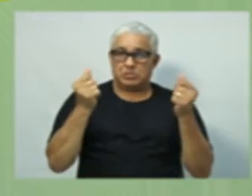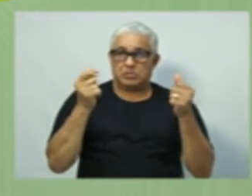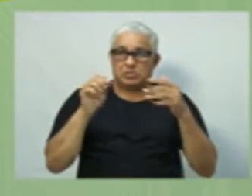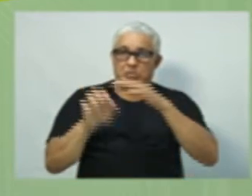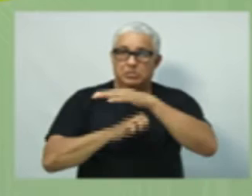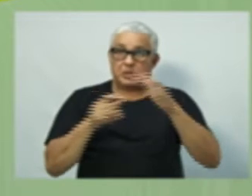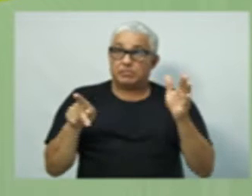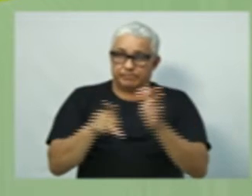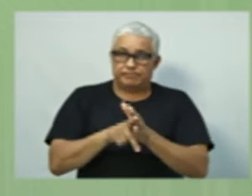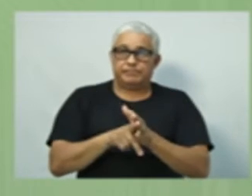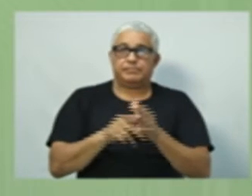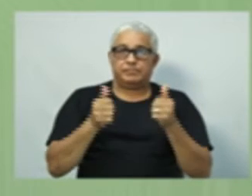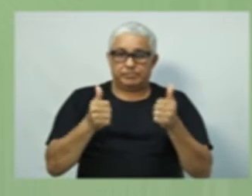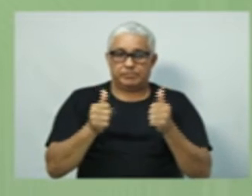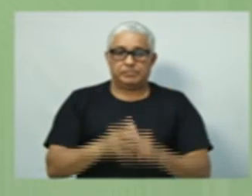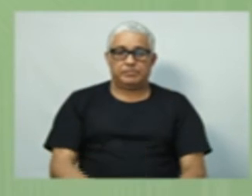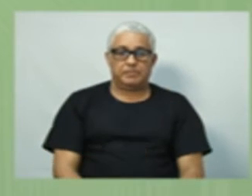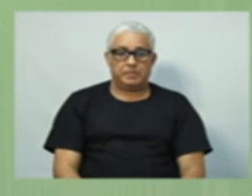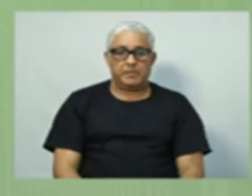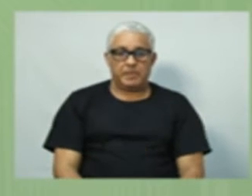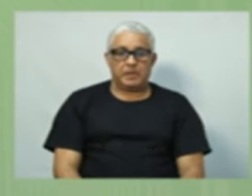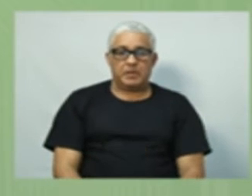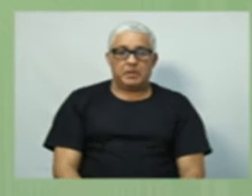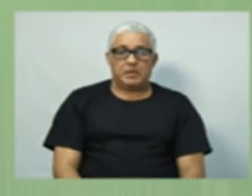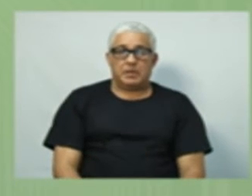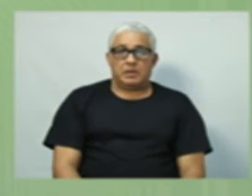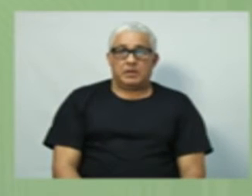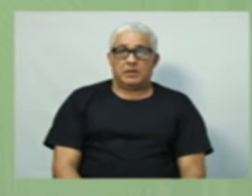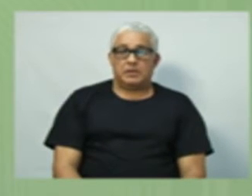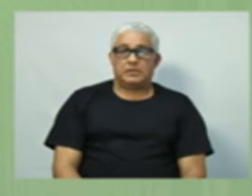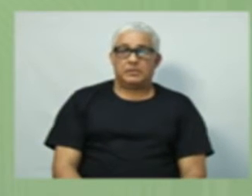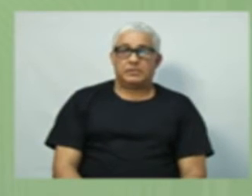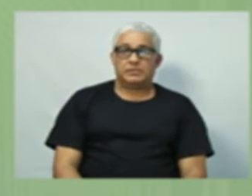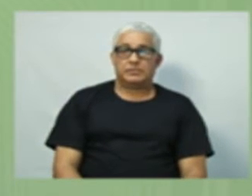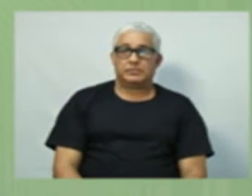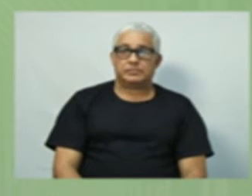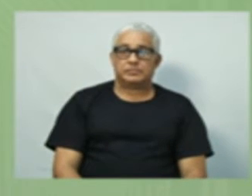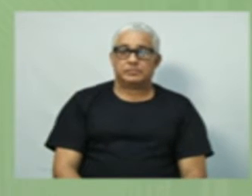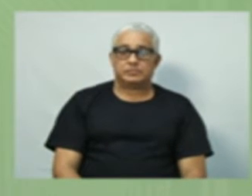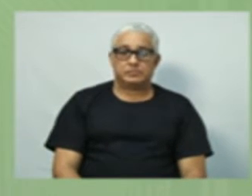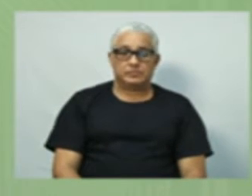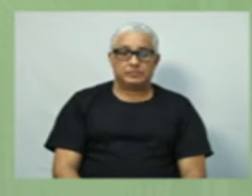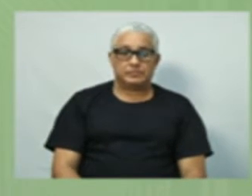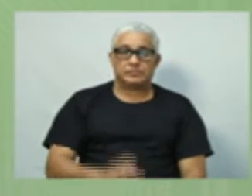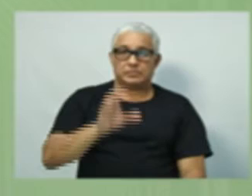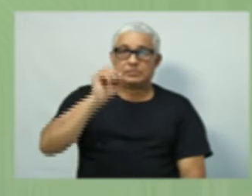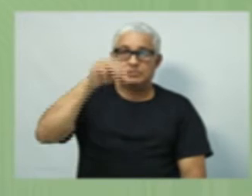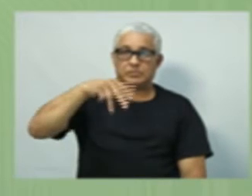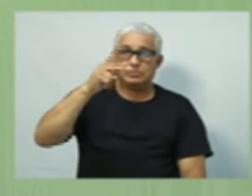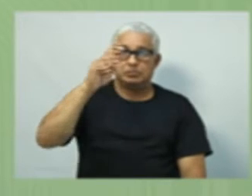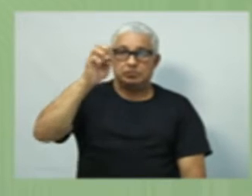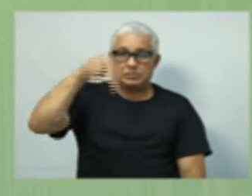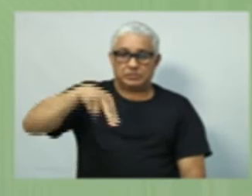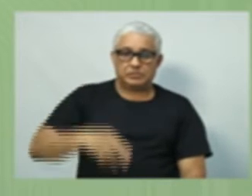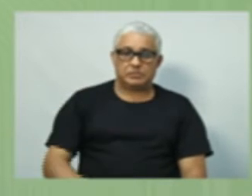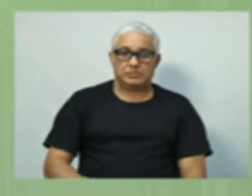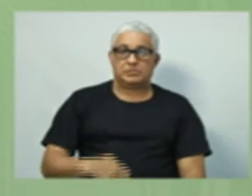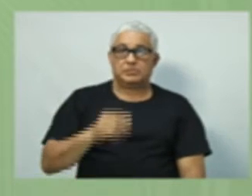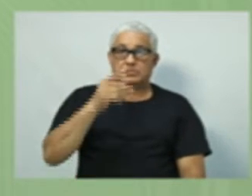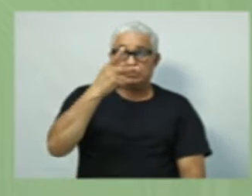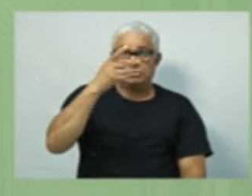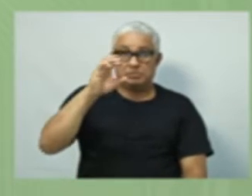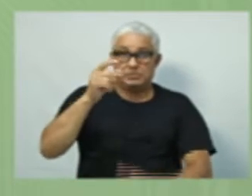próprio rock composição do endividamento passivo circulante